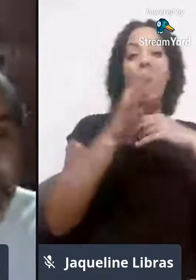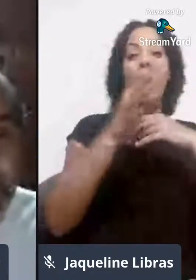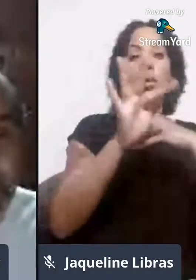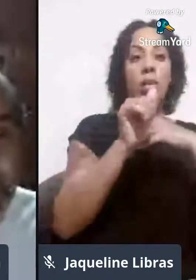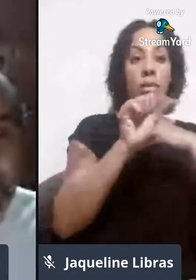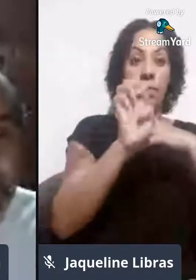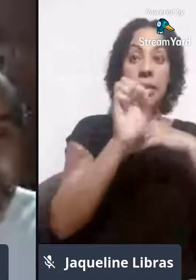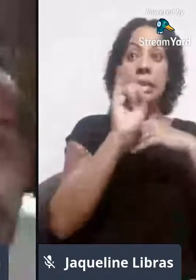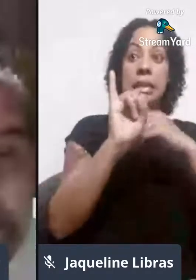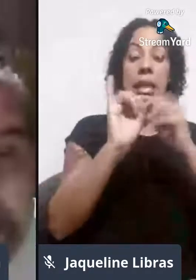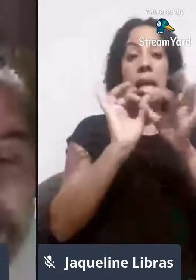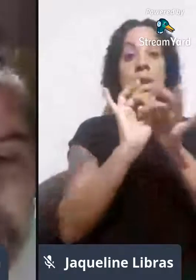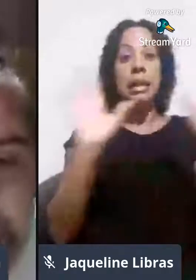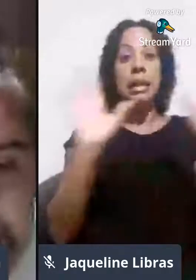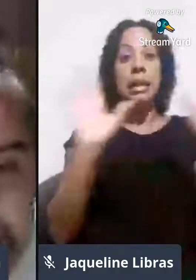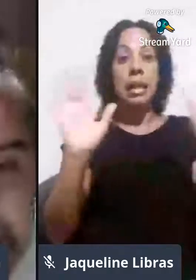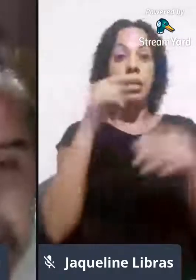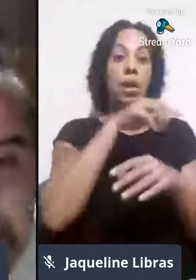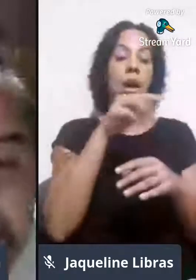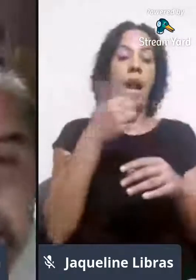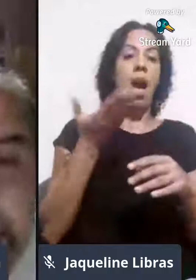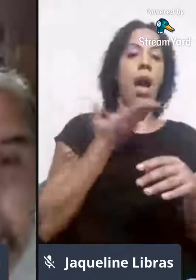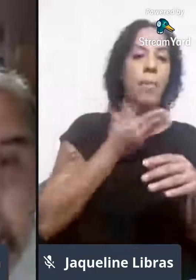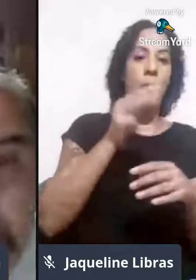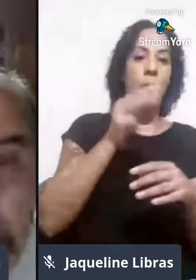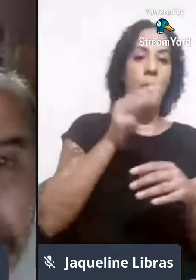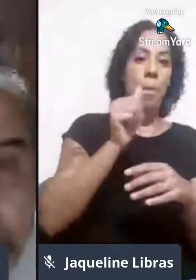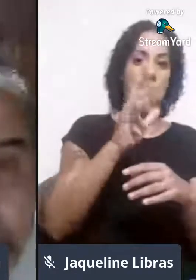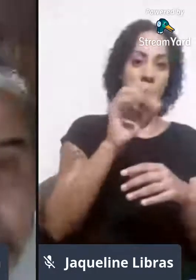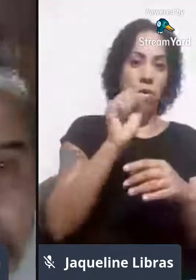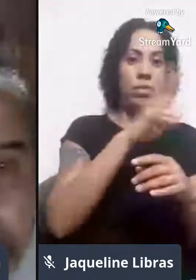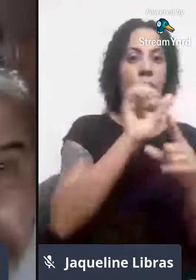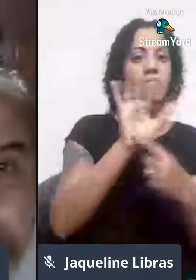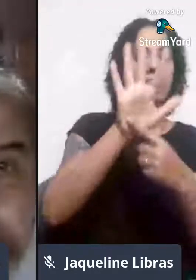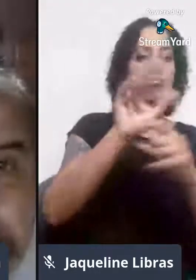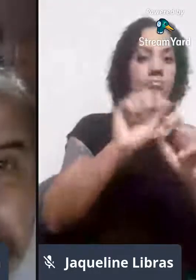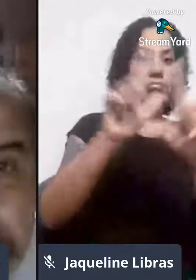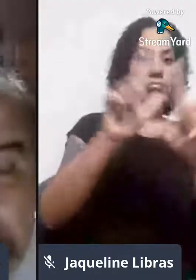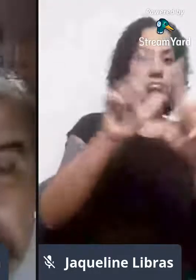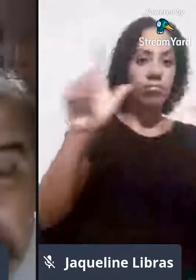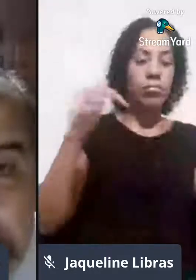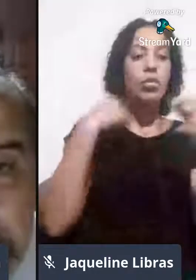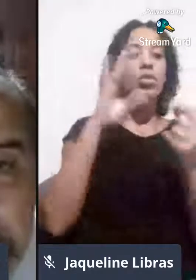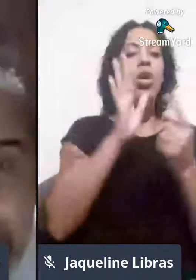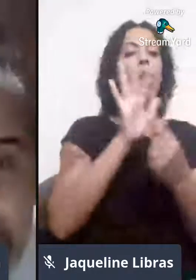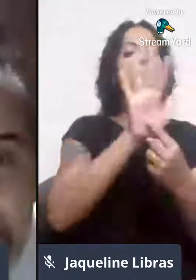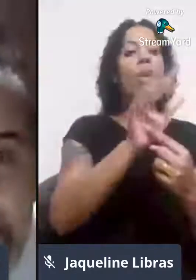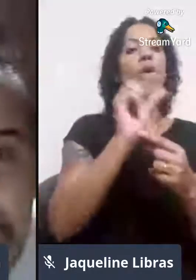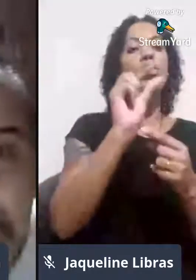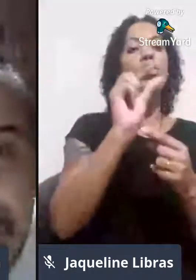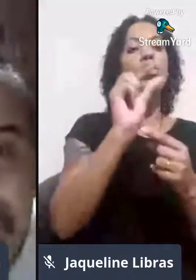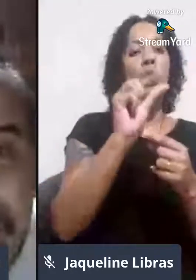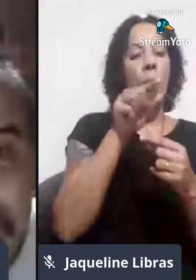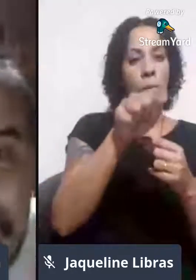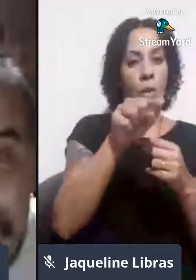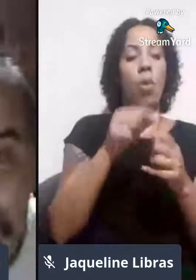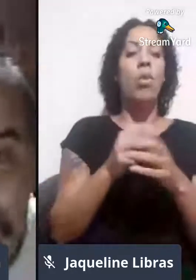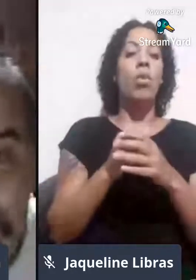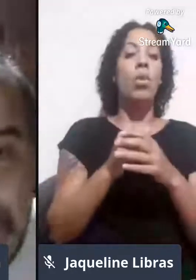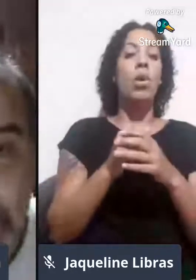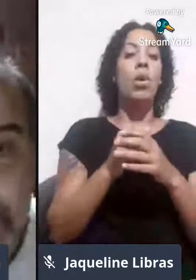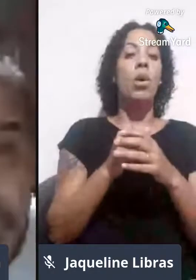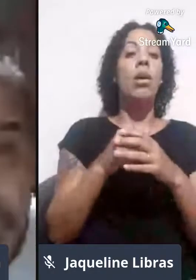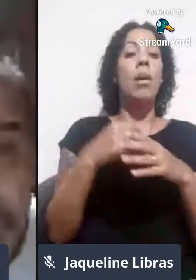amigo Marcos, ele compartilhar aí a tela, eu só mostro um pouco disso daqui e para a